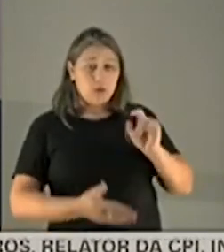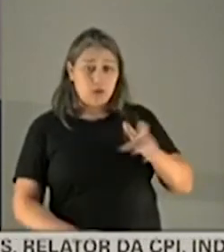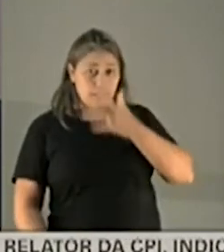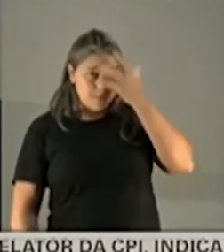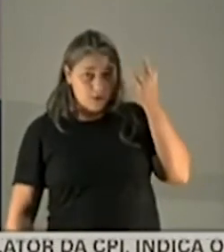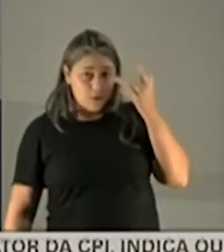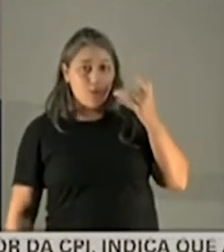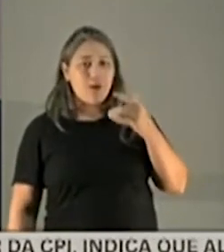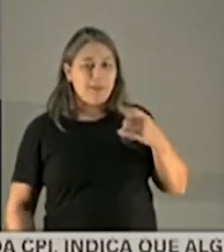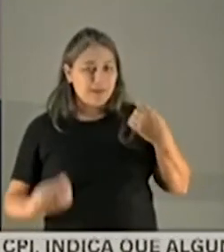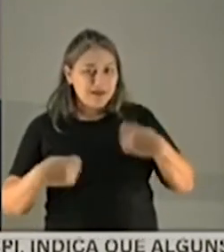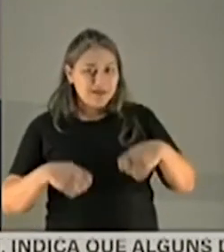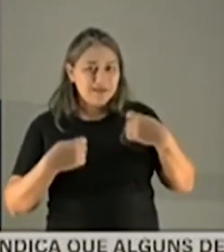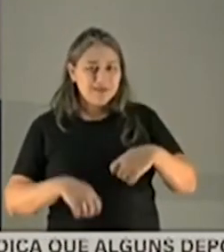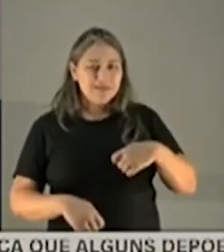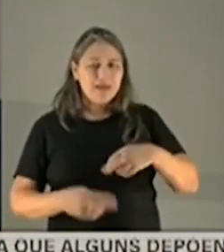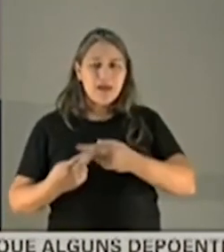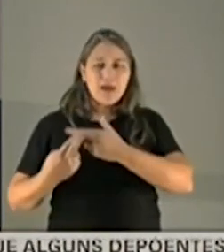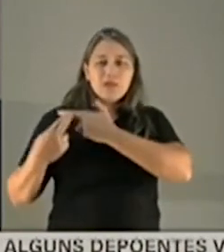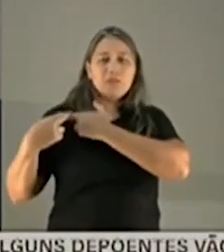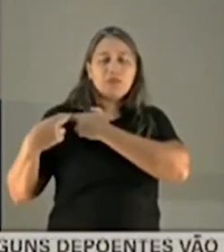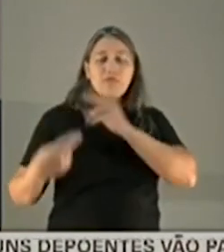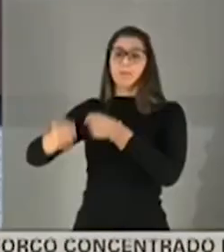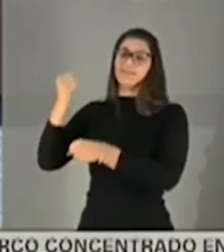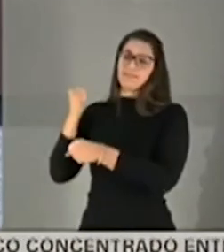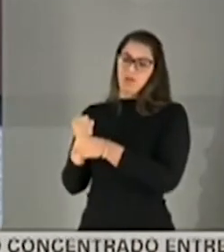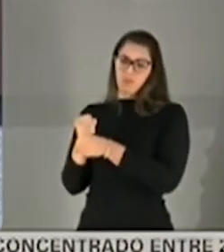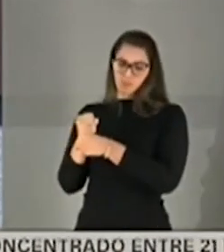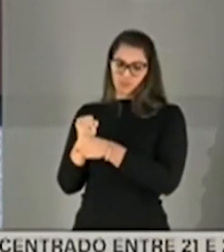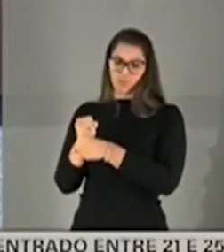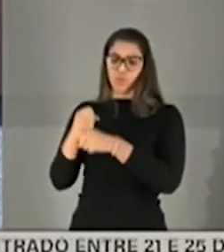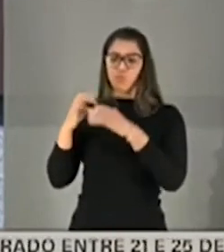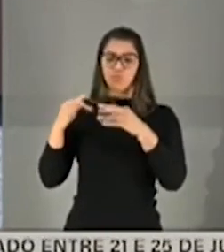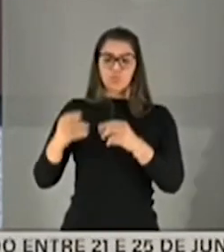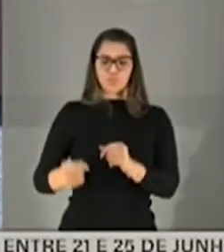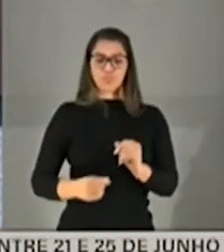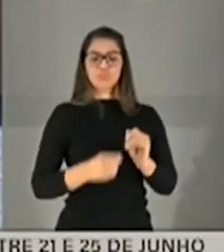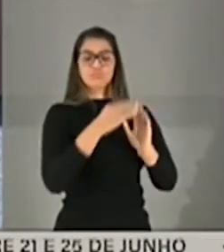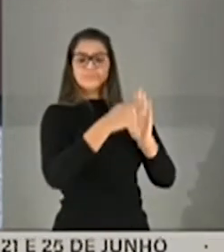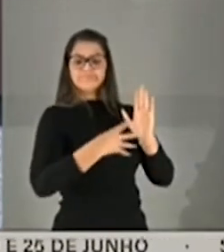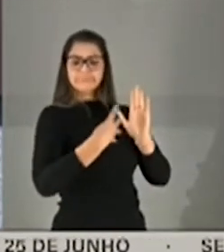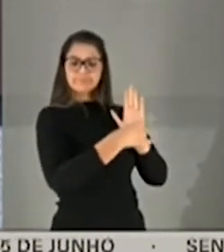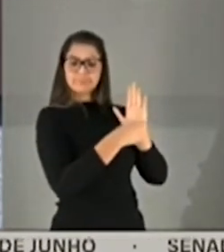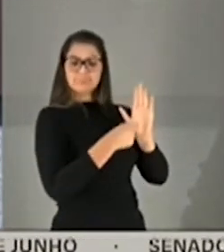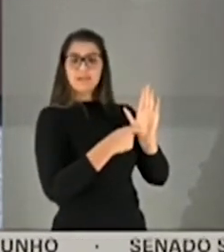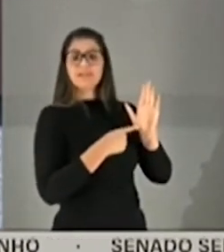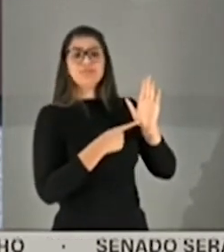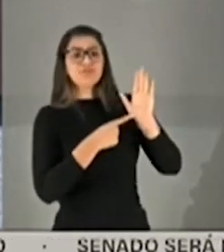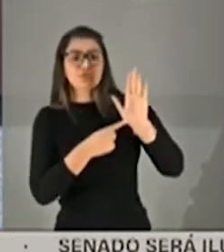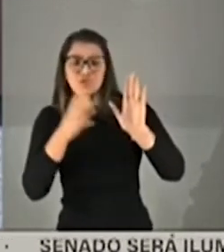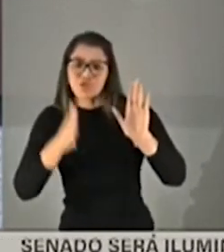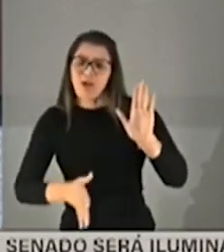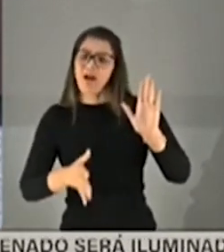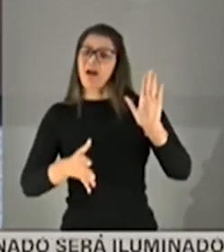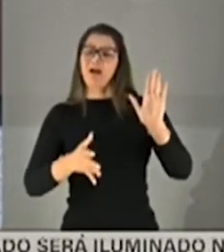ser as encarregadas de tomar decisão e de comandar as operações. Tudo que está nesse gráfico já era mais do que suficiente para